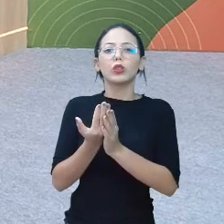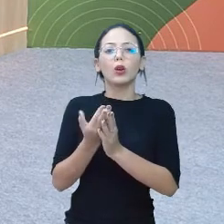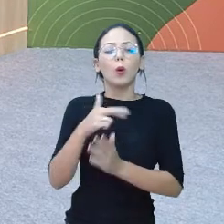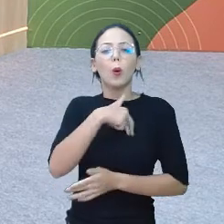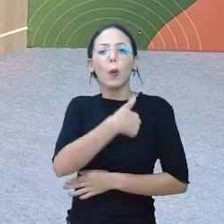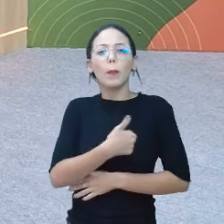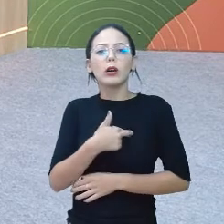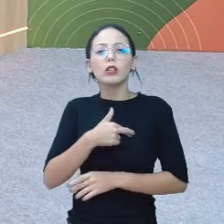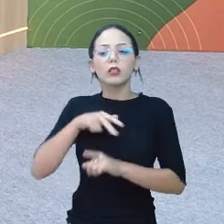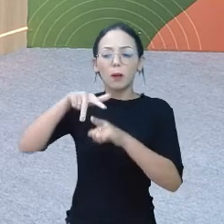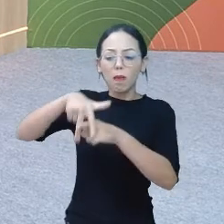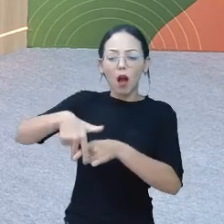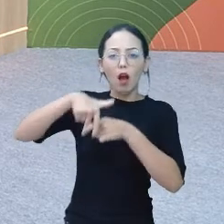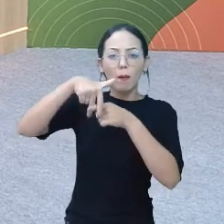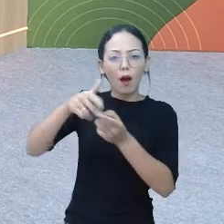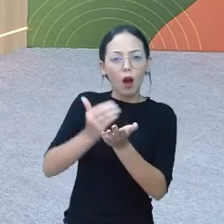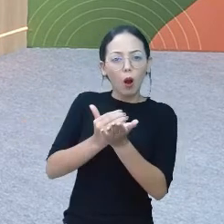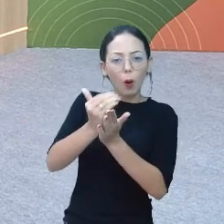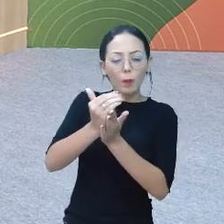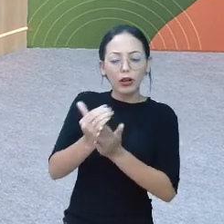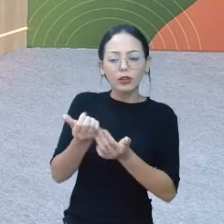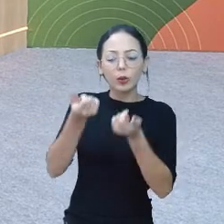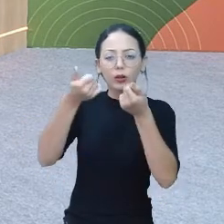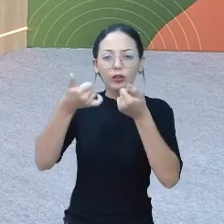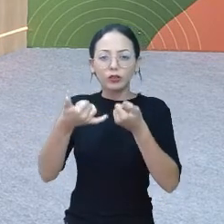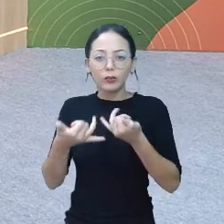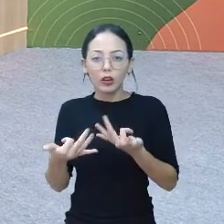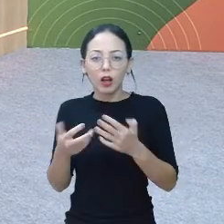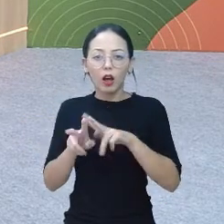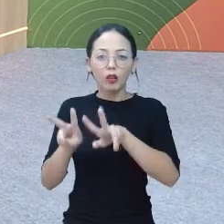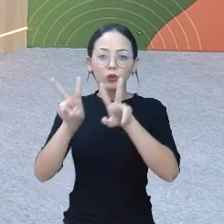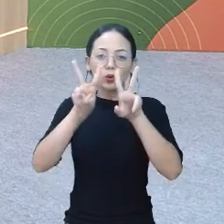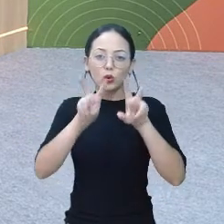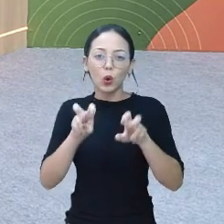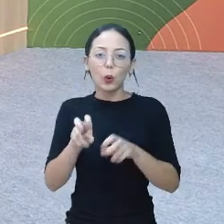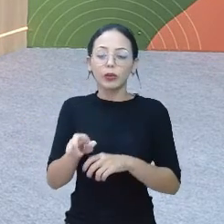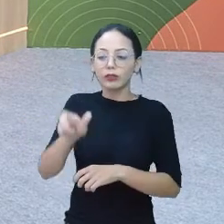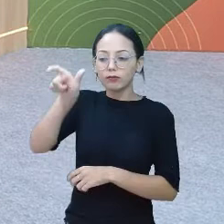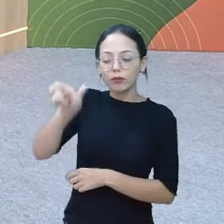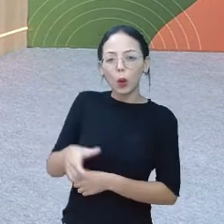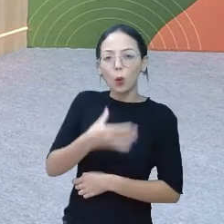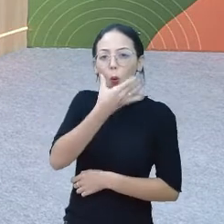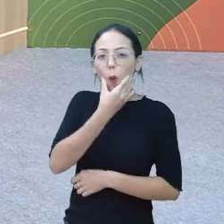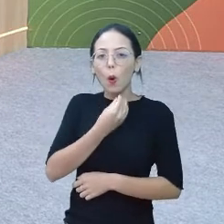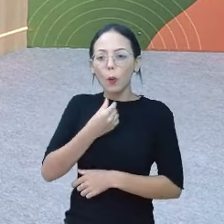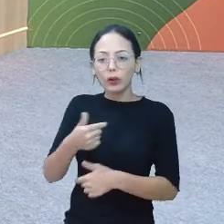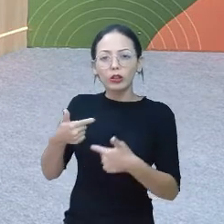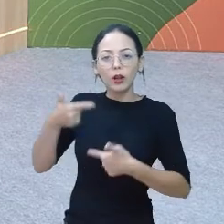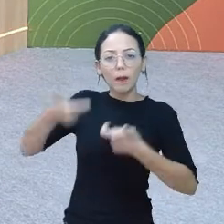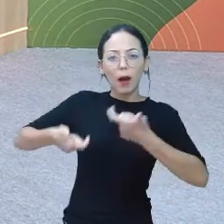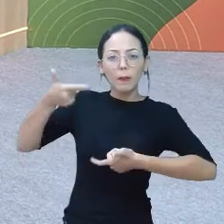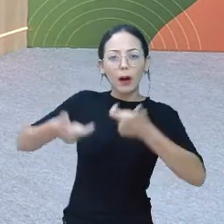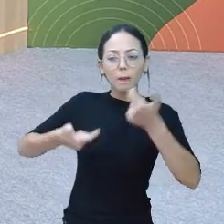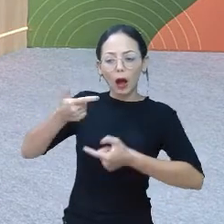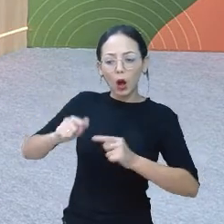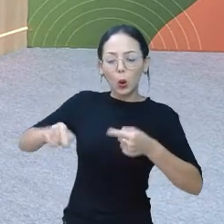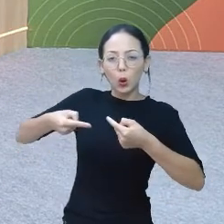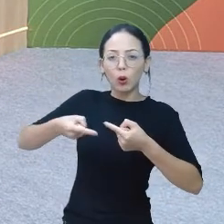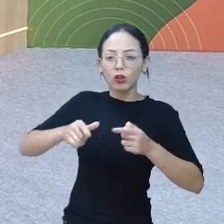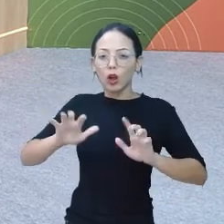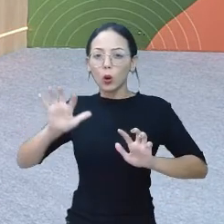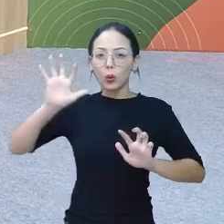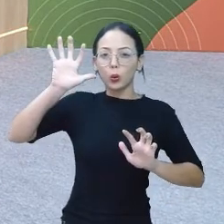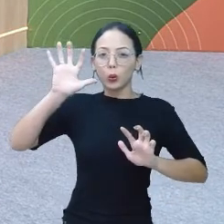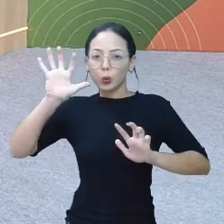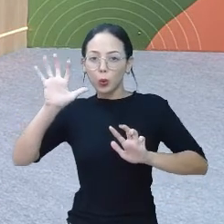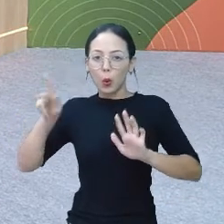de cavalaria no começo, para falar sobre esse cavalheiro que lutava aí contra monstros, contra